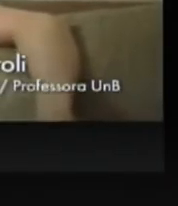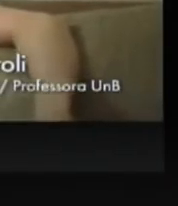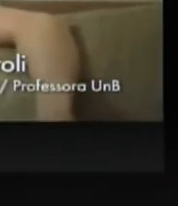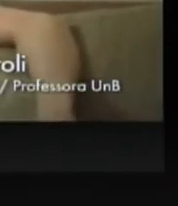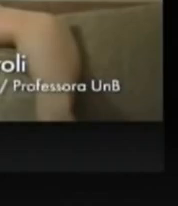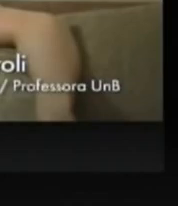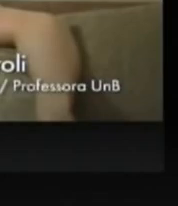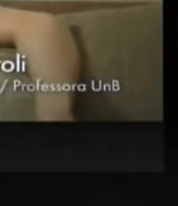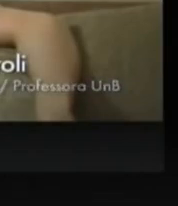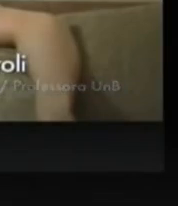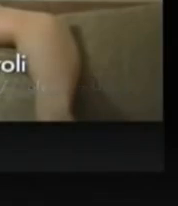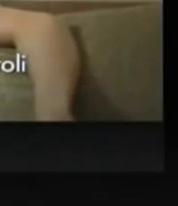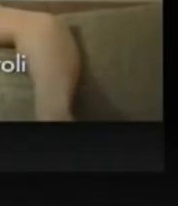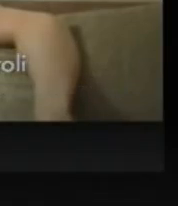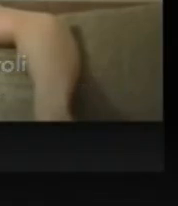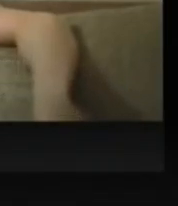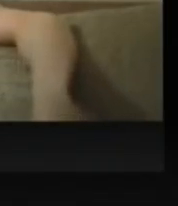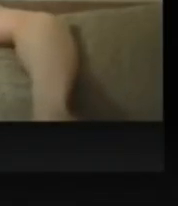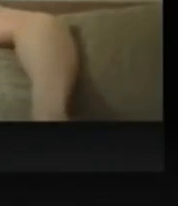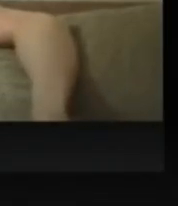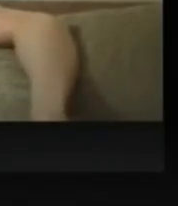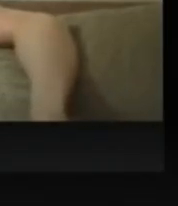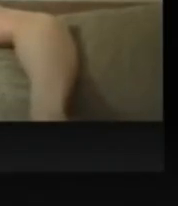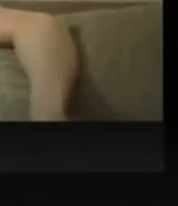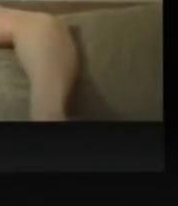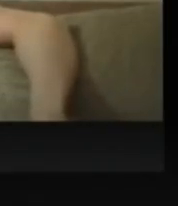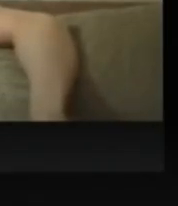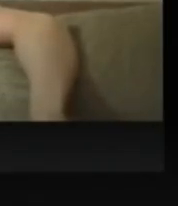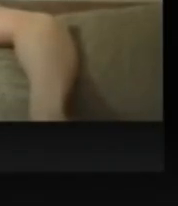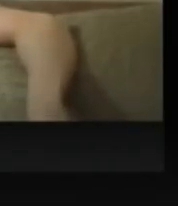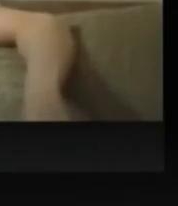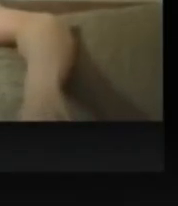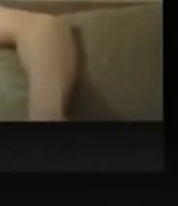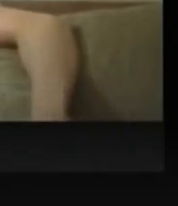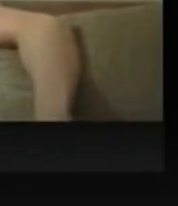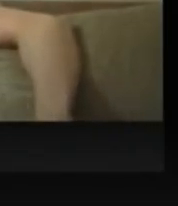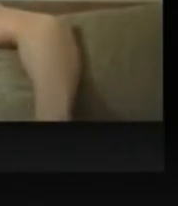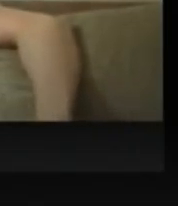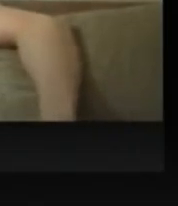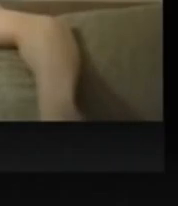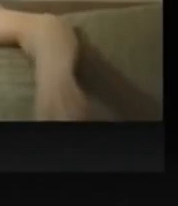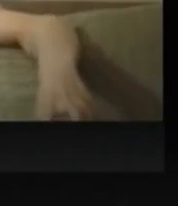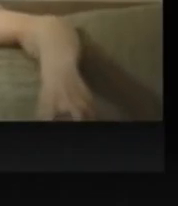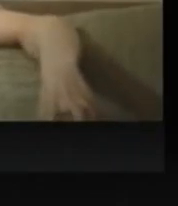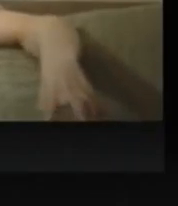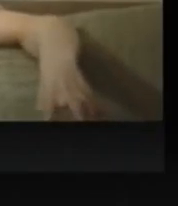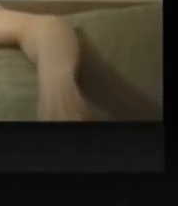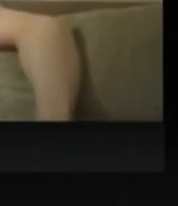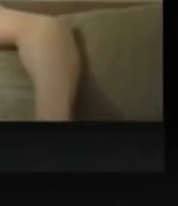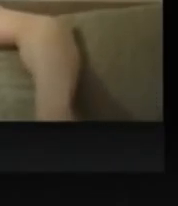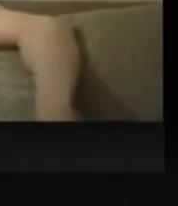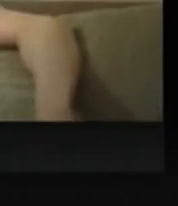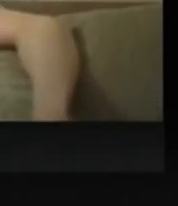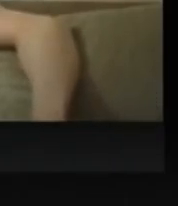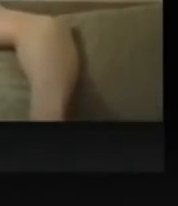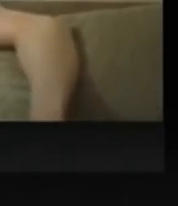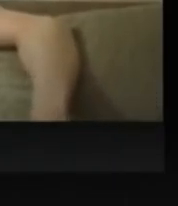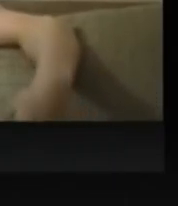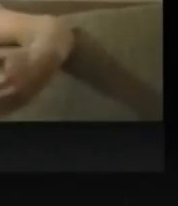softwares adequados para levantamento de dados, sistematização de dados. Além de tudo, o programa